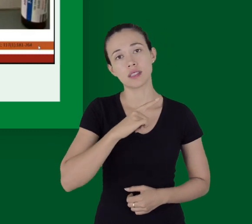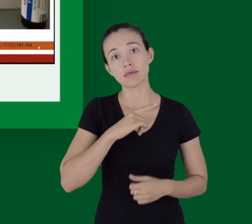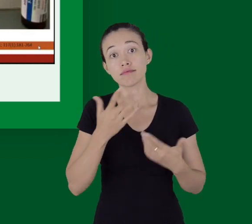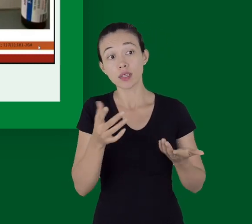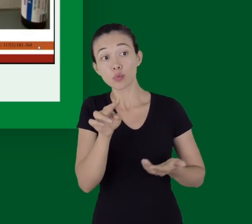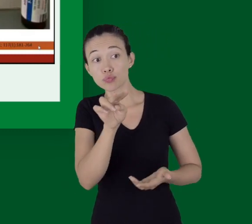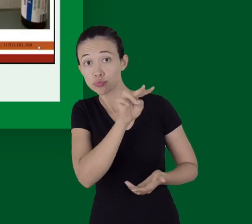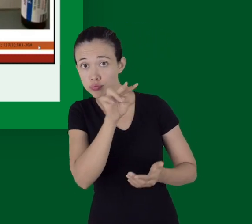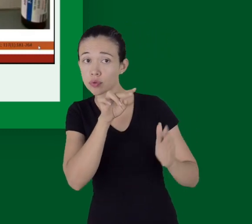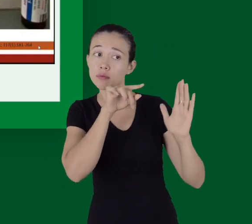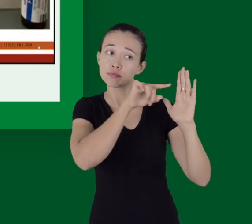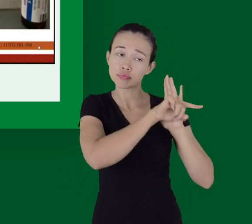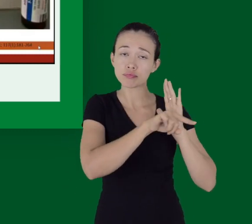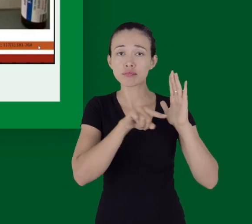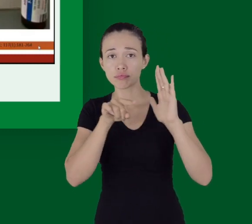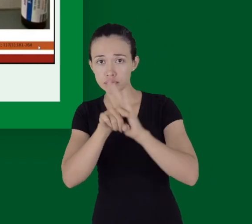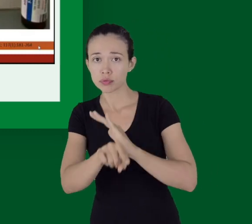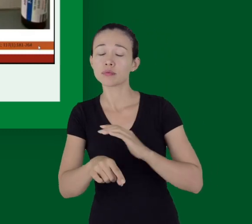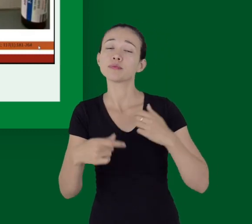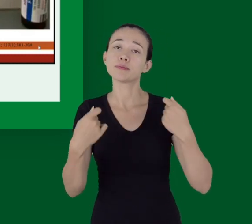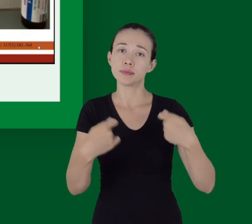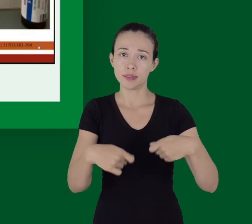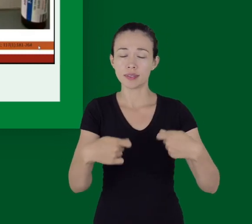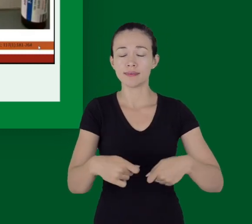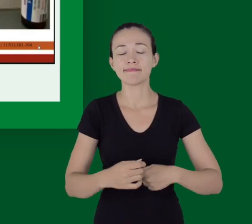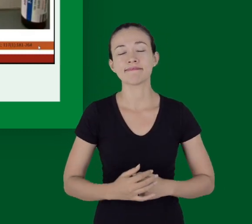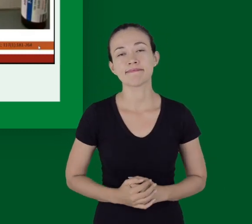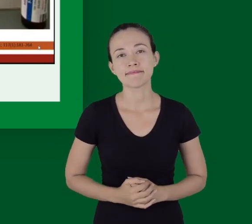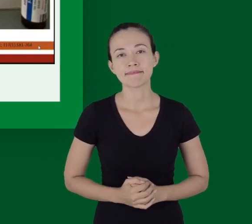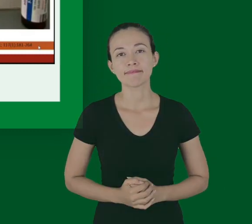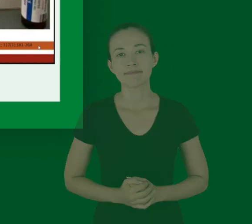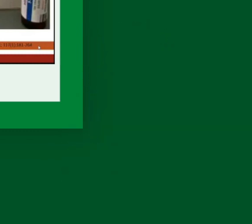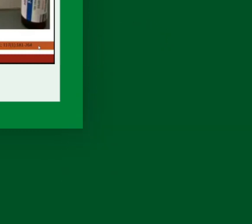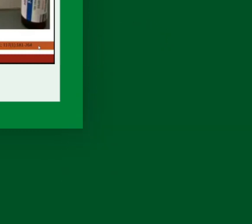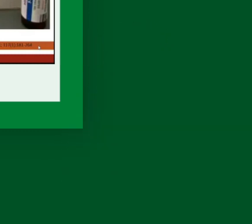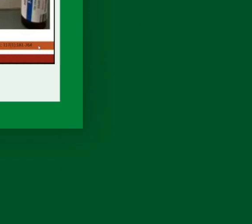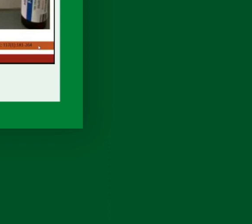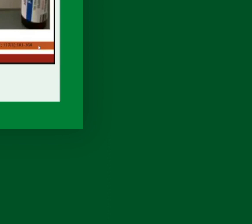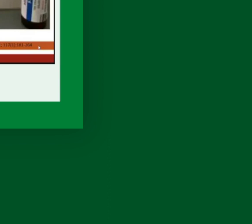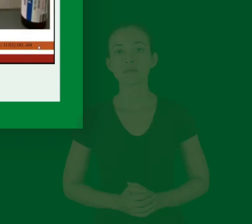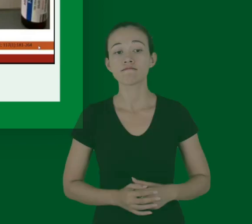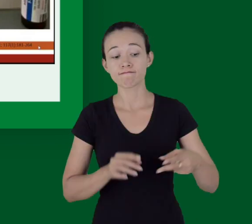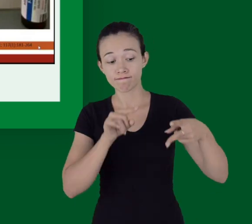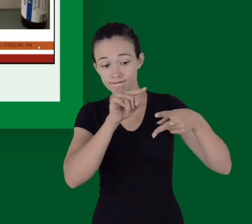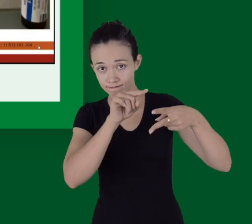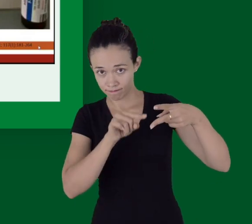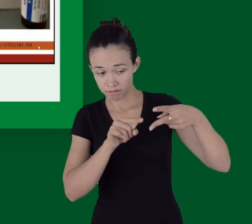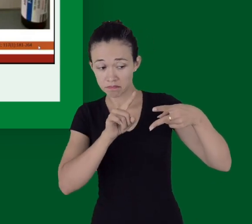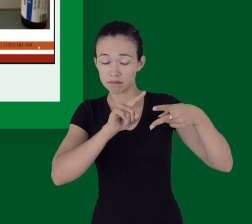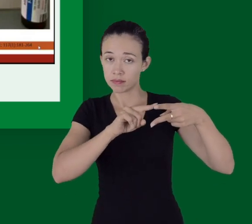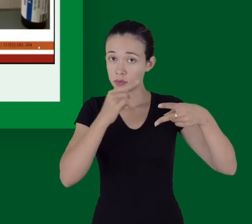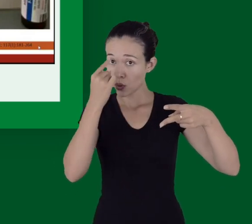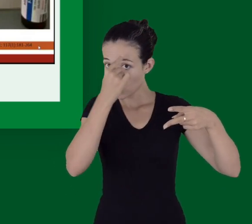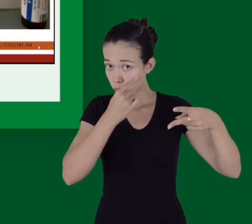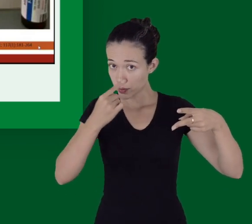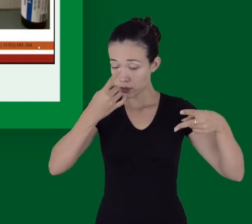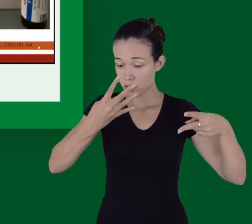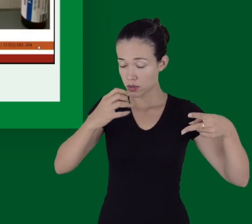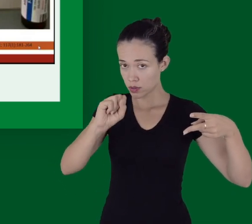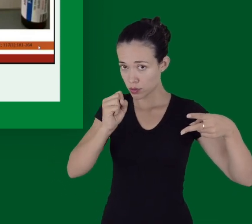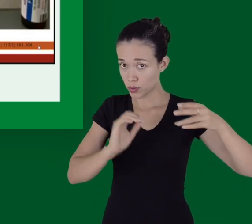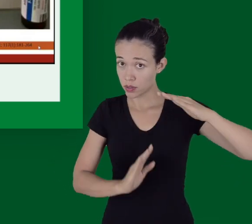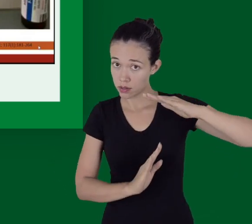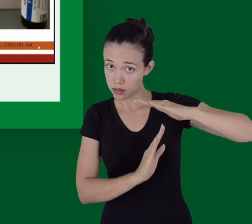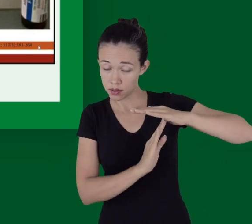sildenafil contínuo. Então, você precisa perguntar se o paciente usou essa medicação, tá? Mesmo se for mulher. Perguntar para todo mundo. Se tiver usado em